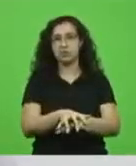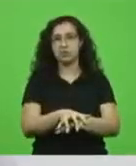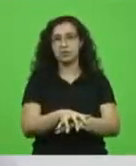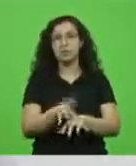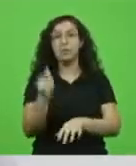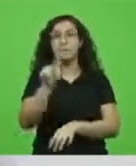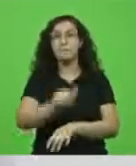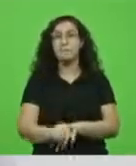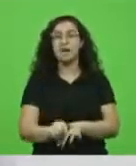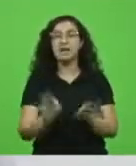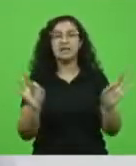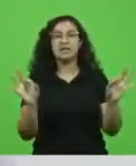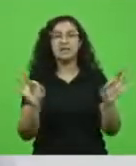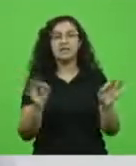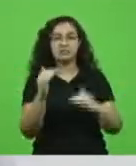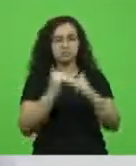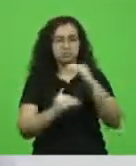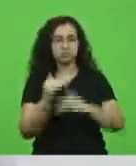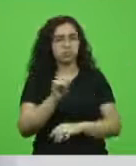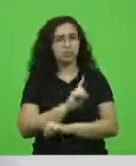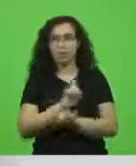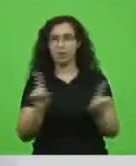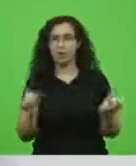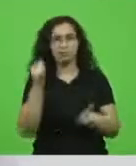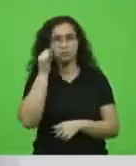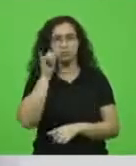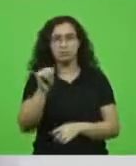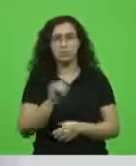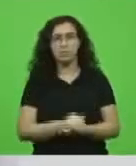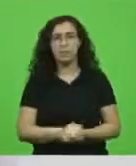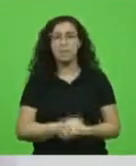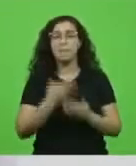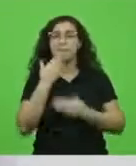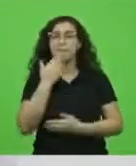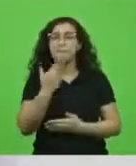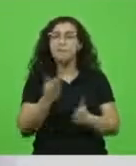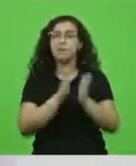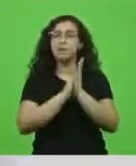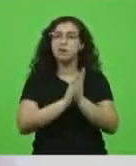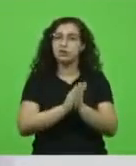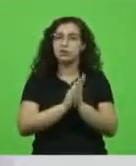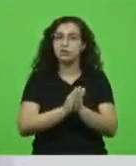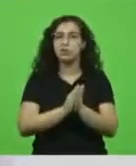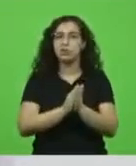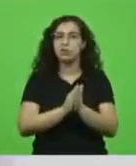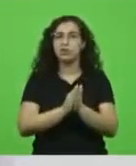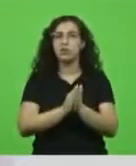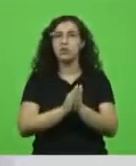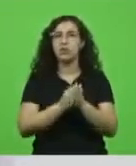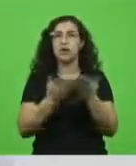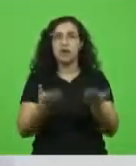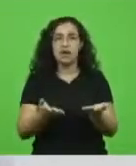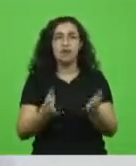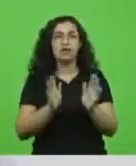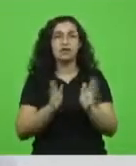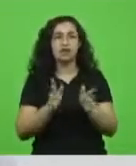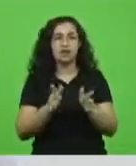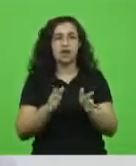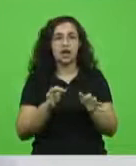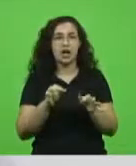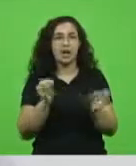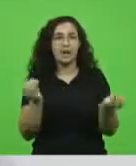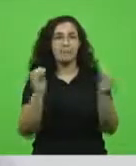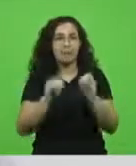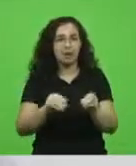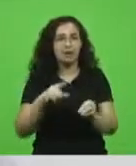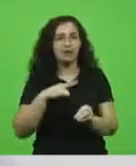Reafirmamos não ao retrocesso. Clamamos não só pela manutenção das práticas já existentes,